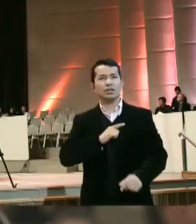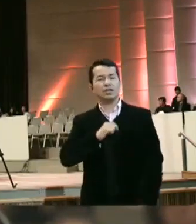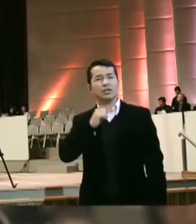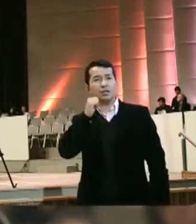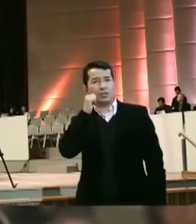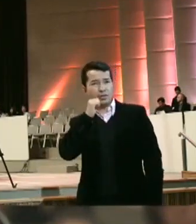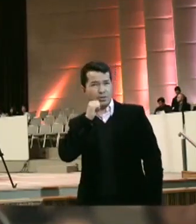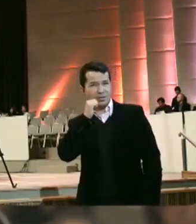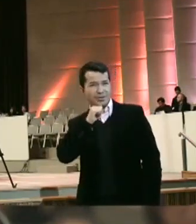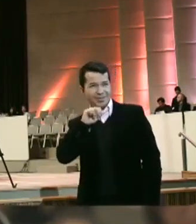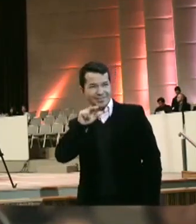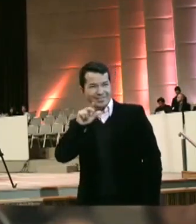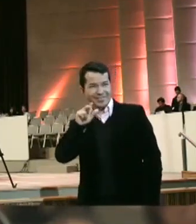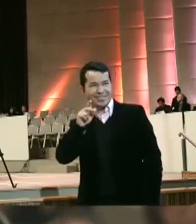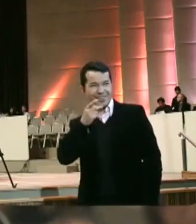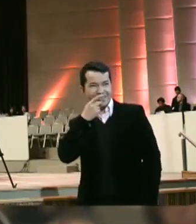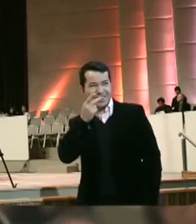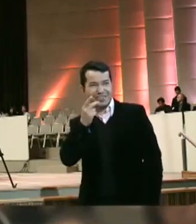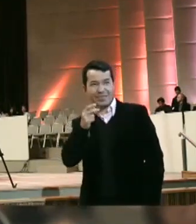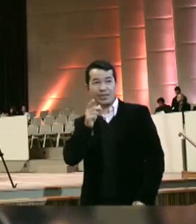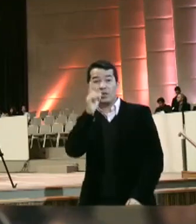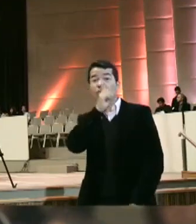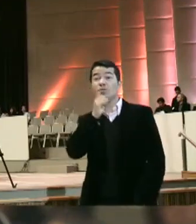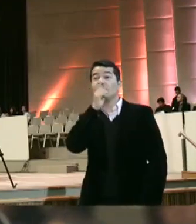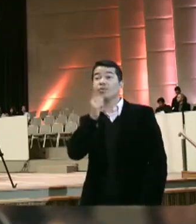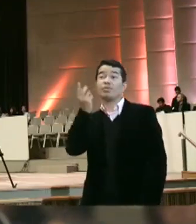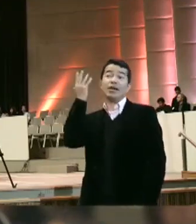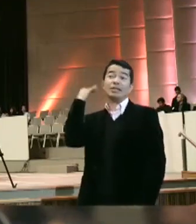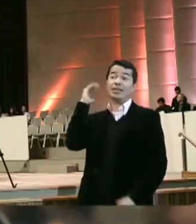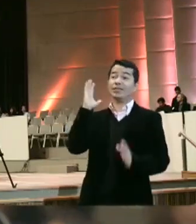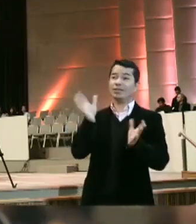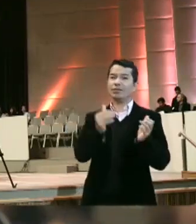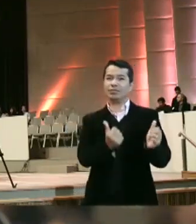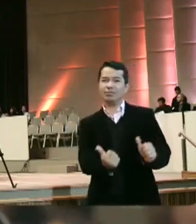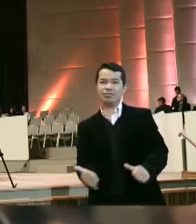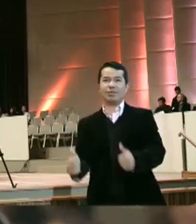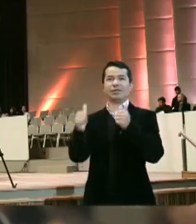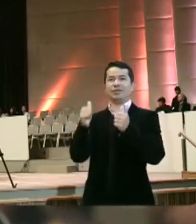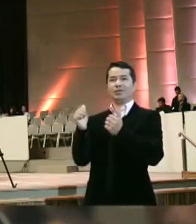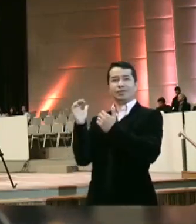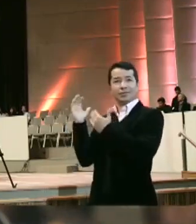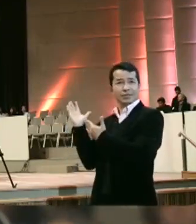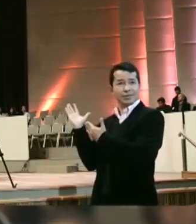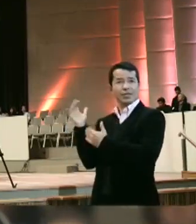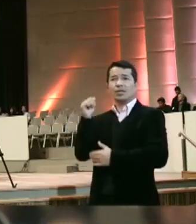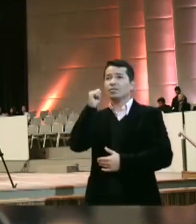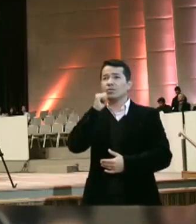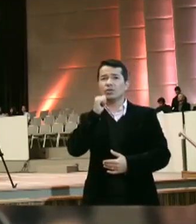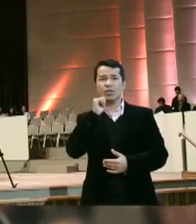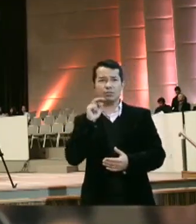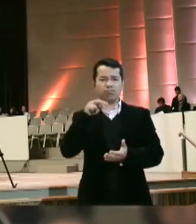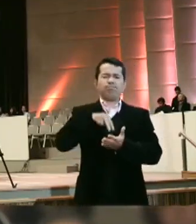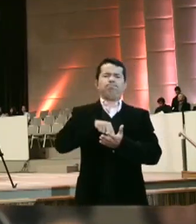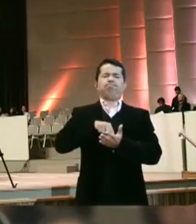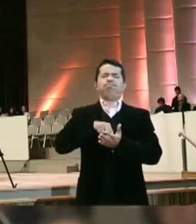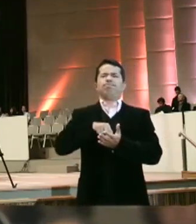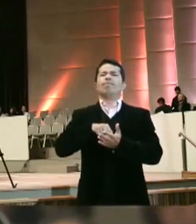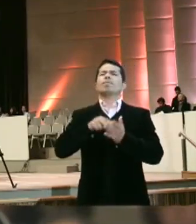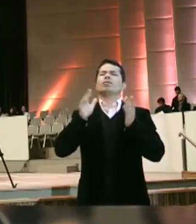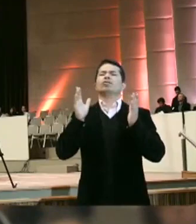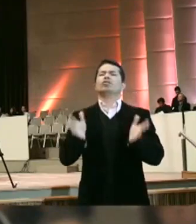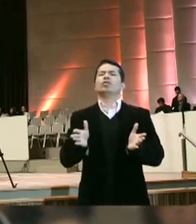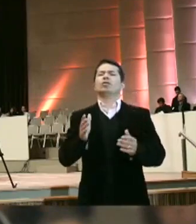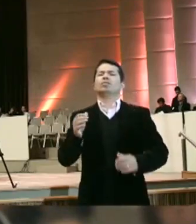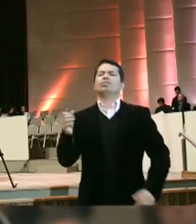né? E ela pode dizer: olha, Deus já está trabalhando, já trabalhou na vida do meu filho. Louvado seja Deus por isso. Sabe,